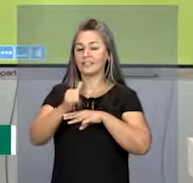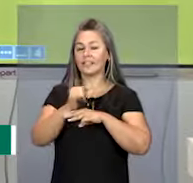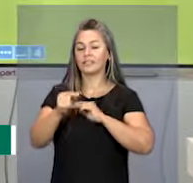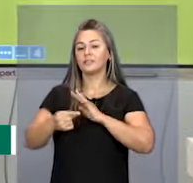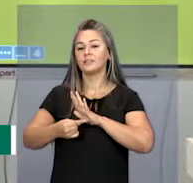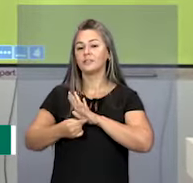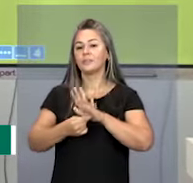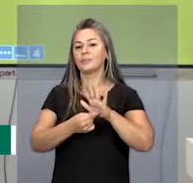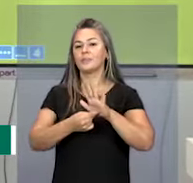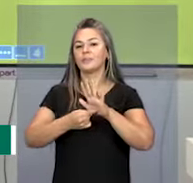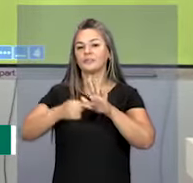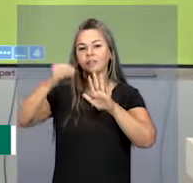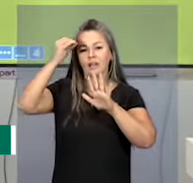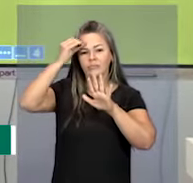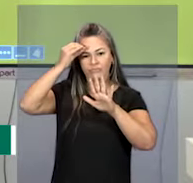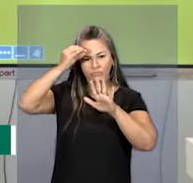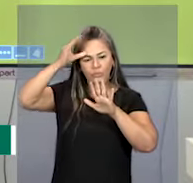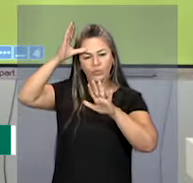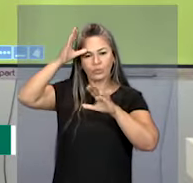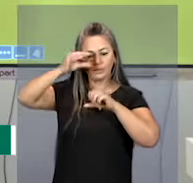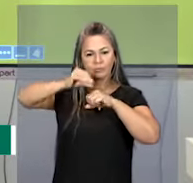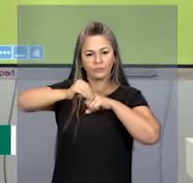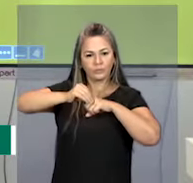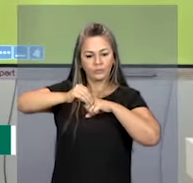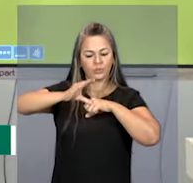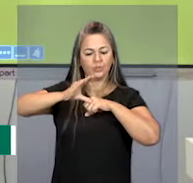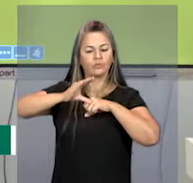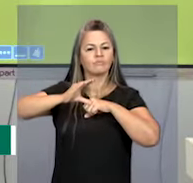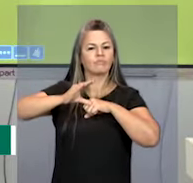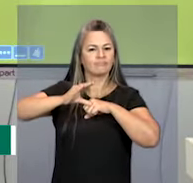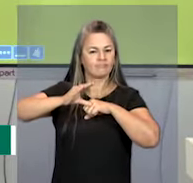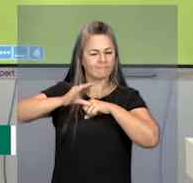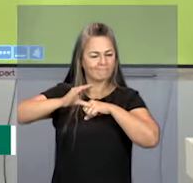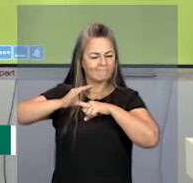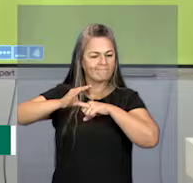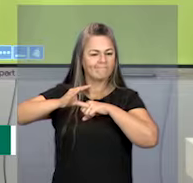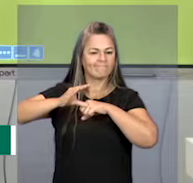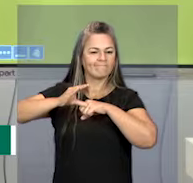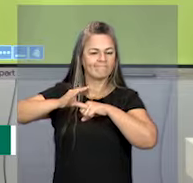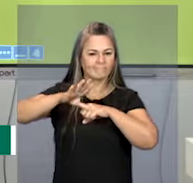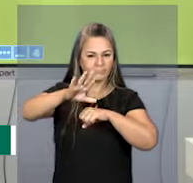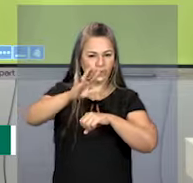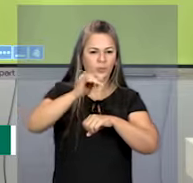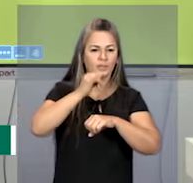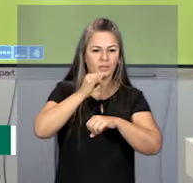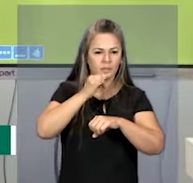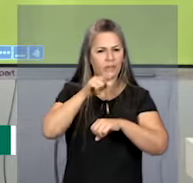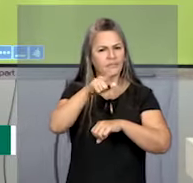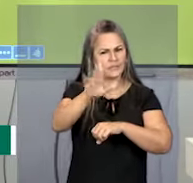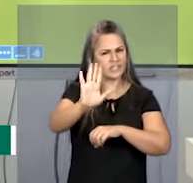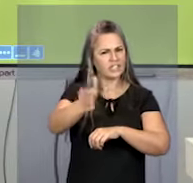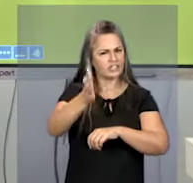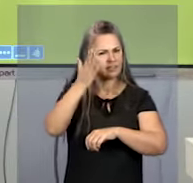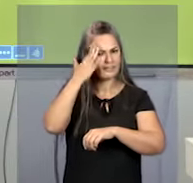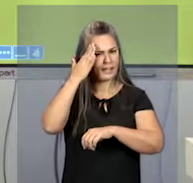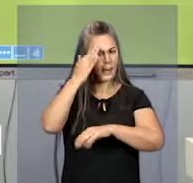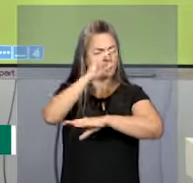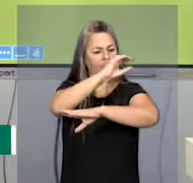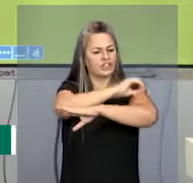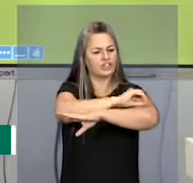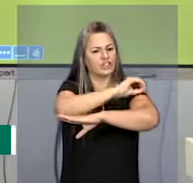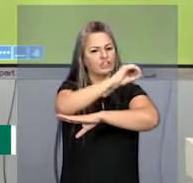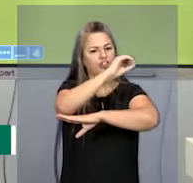conhecimento, porque você pode até saber que o dia vem depois da noite por causa